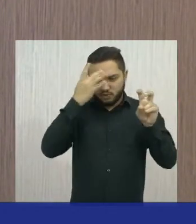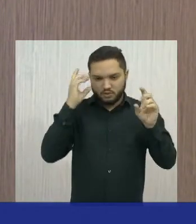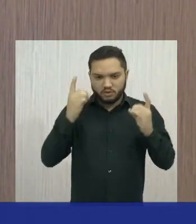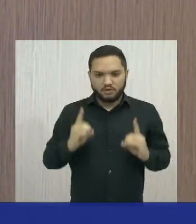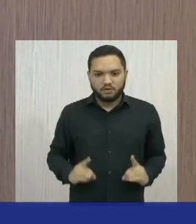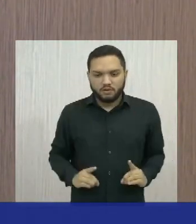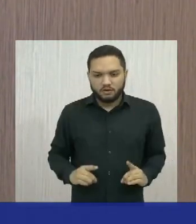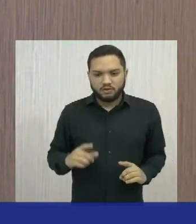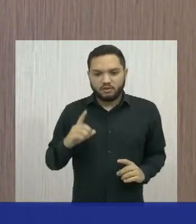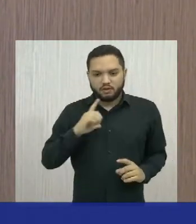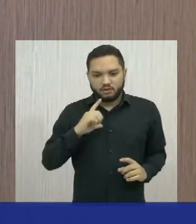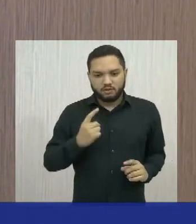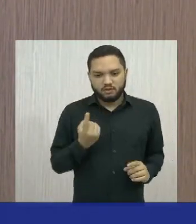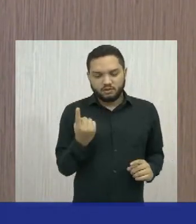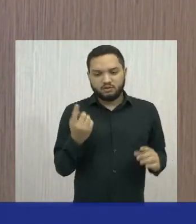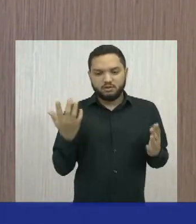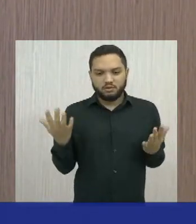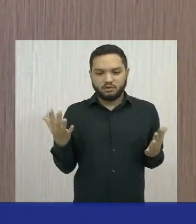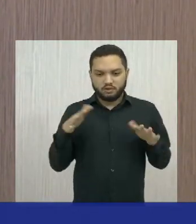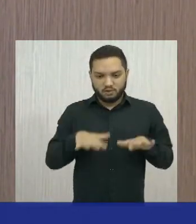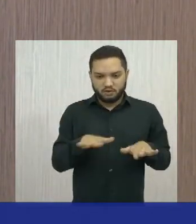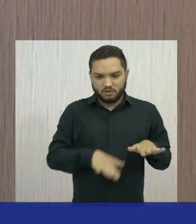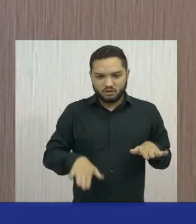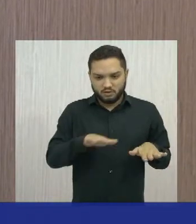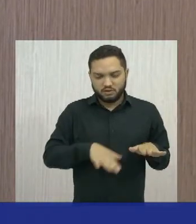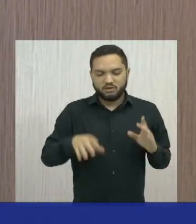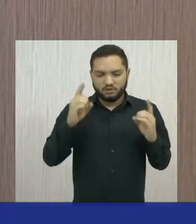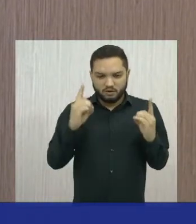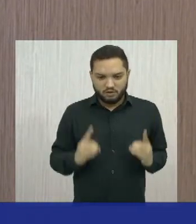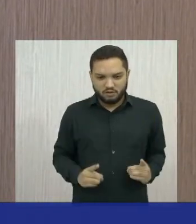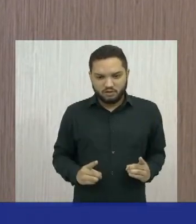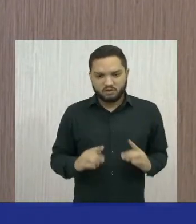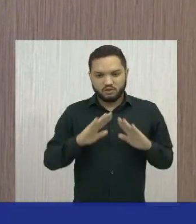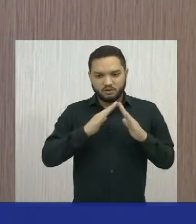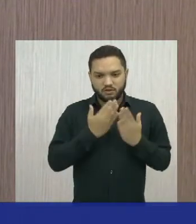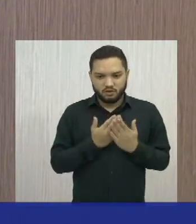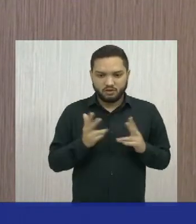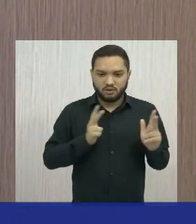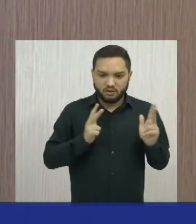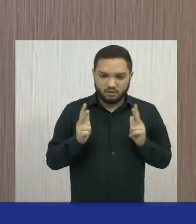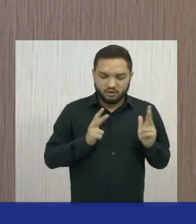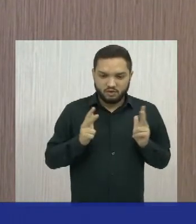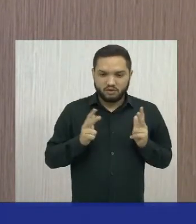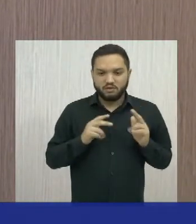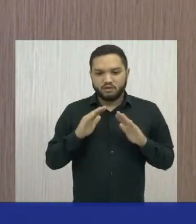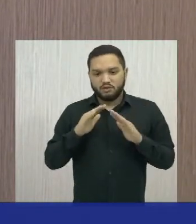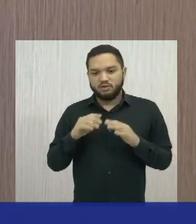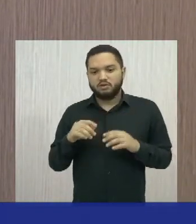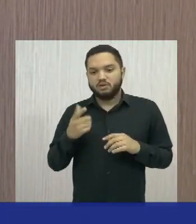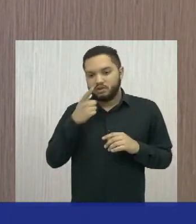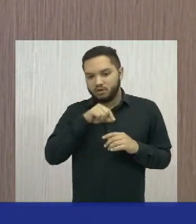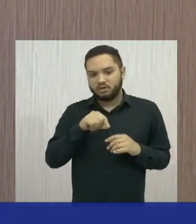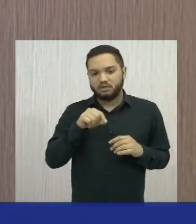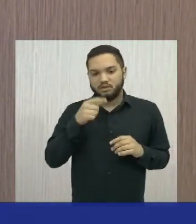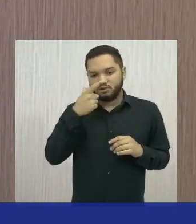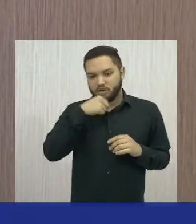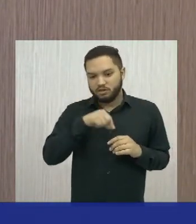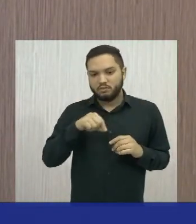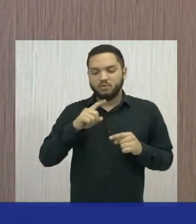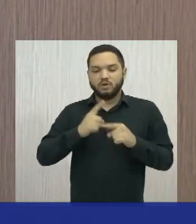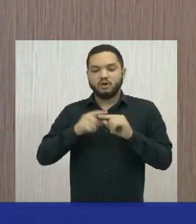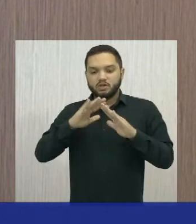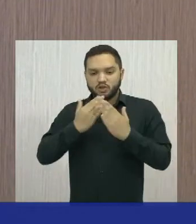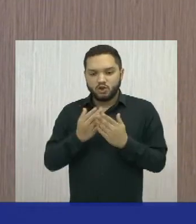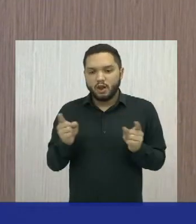hoje alguma inclusão de crianças com deficiência em escola particular, isso se deve às escolas